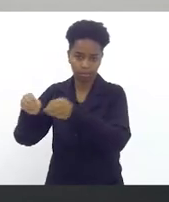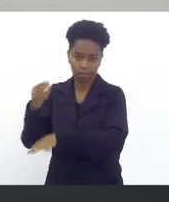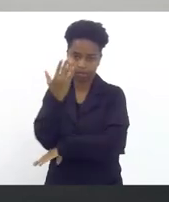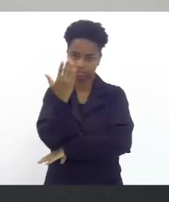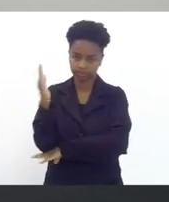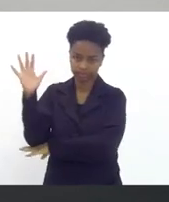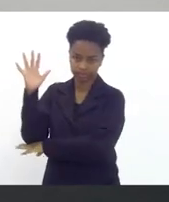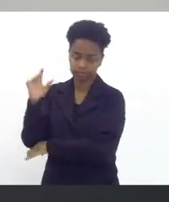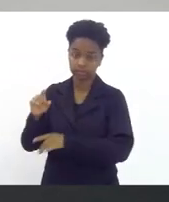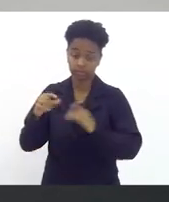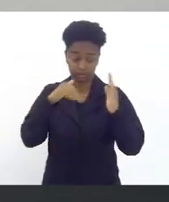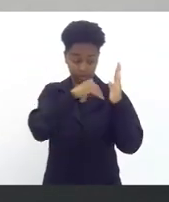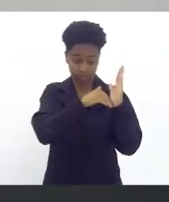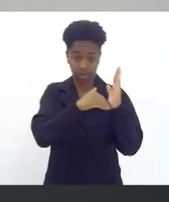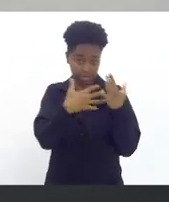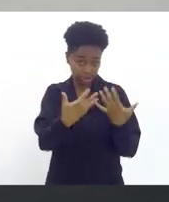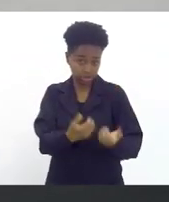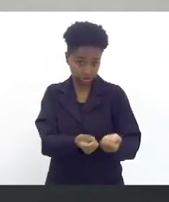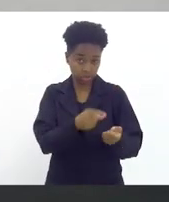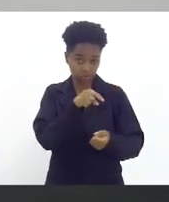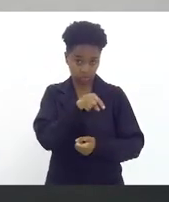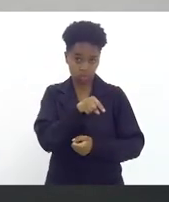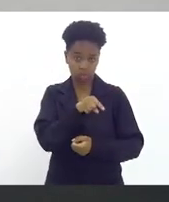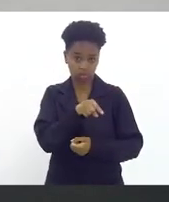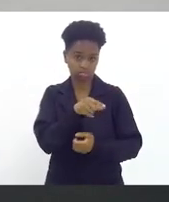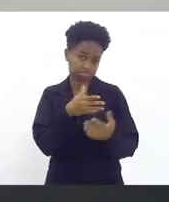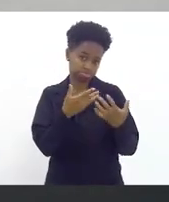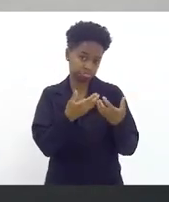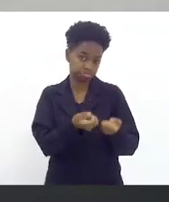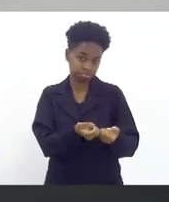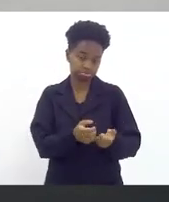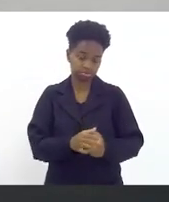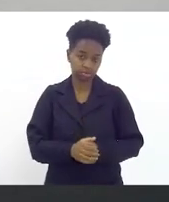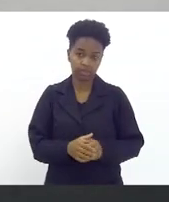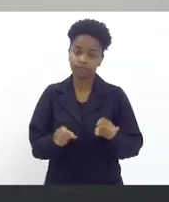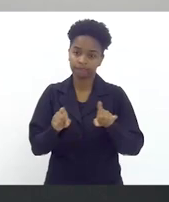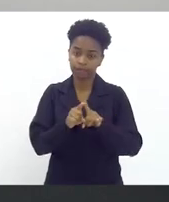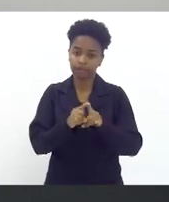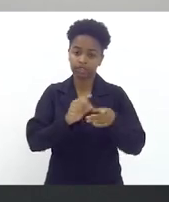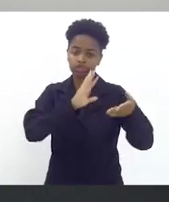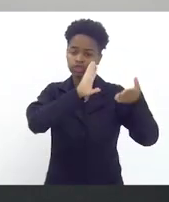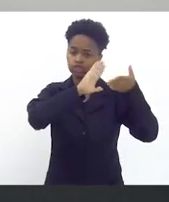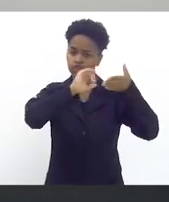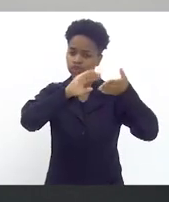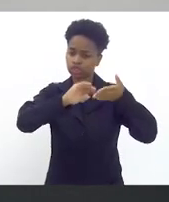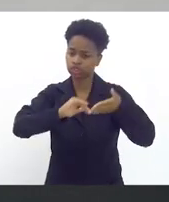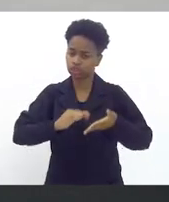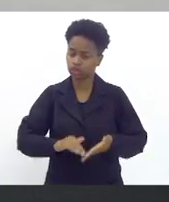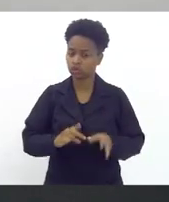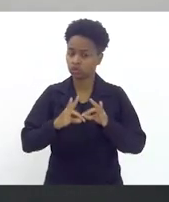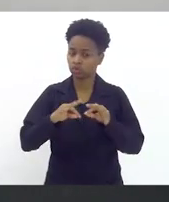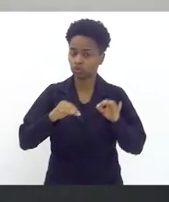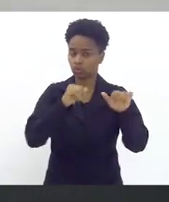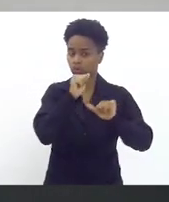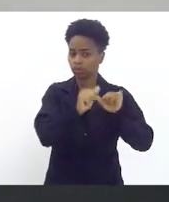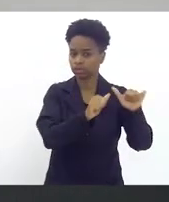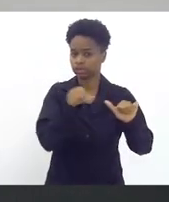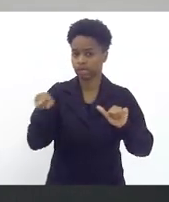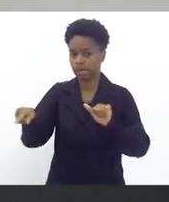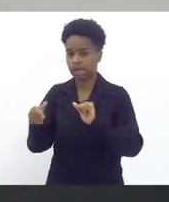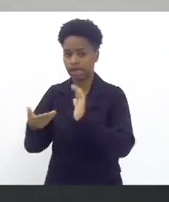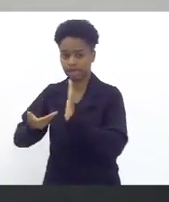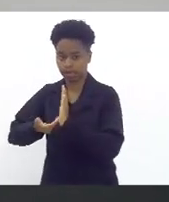O Senado cumpriu cumpriu e derrubou todas as modificações que a câmara fez